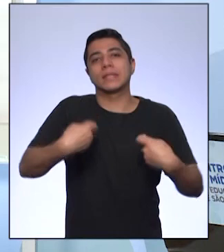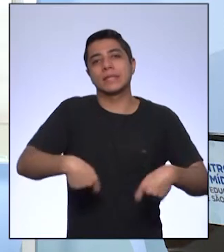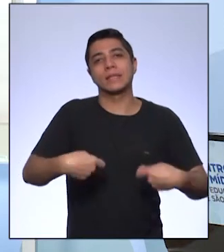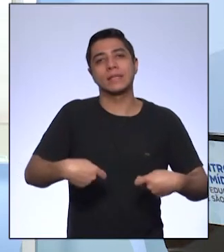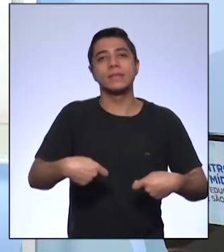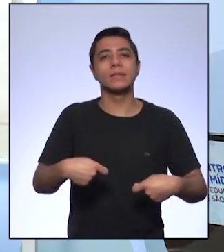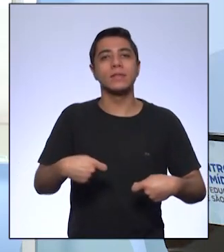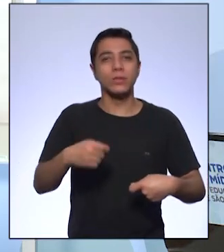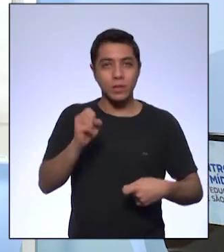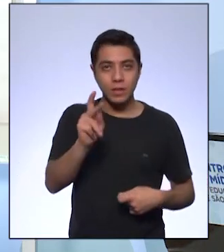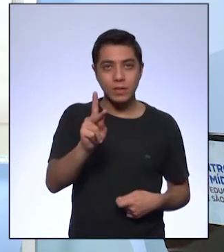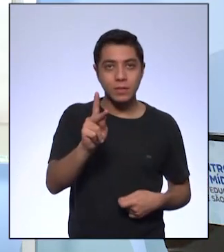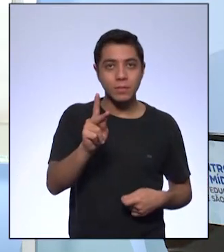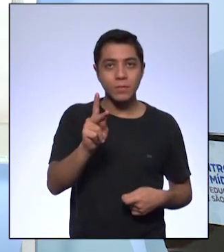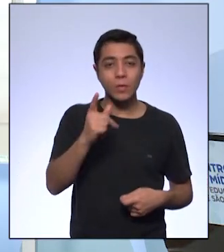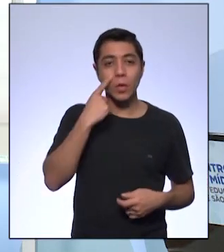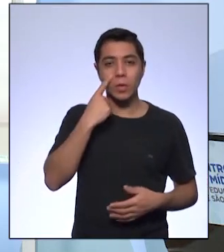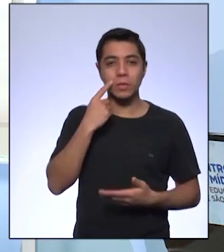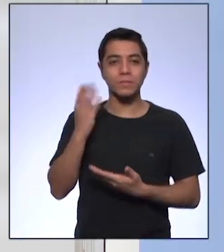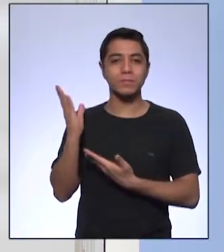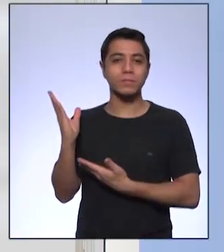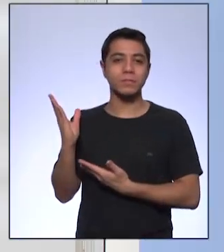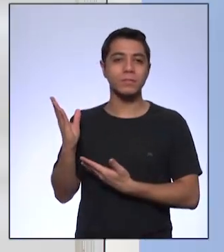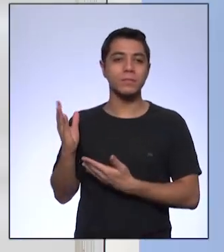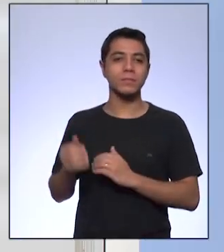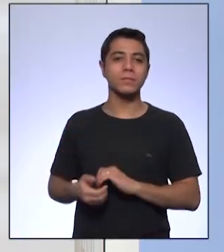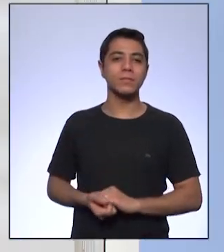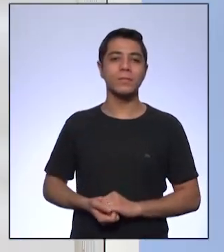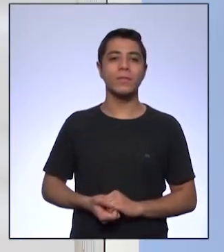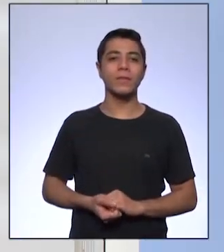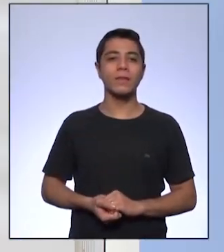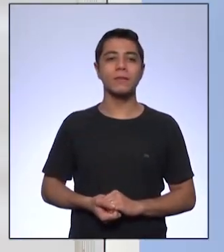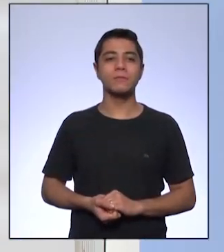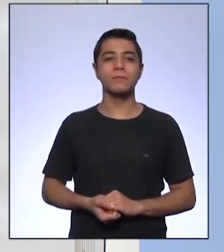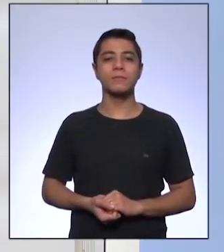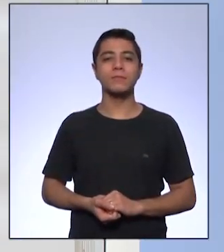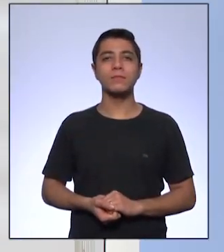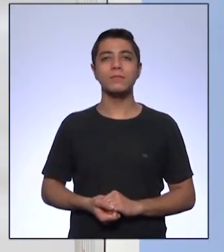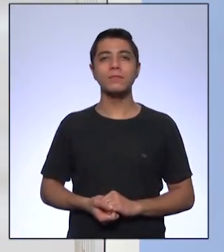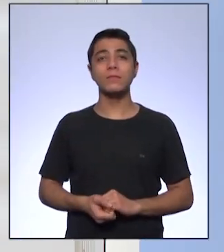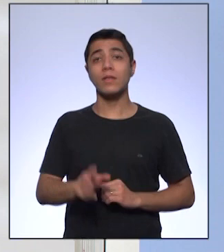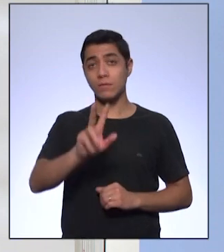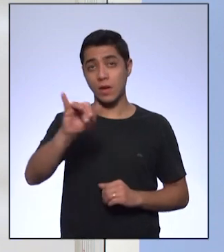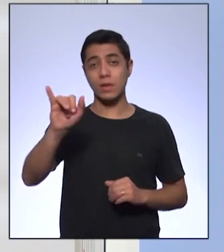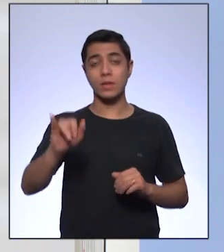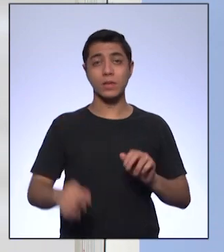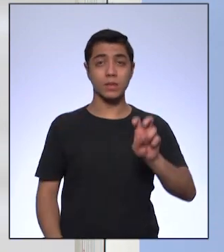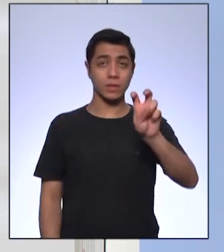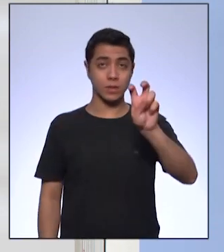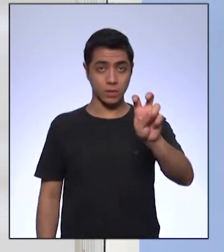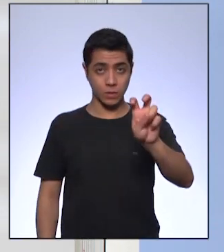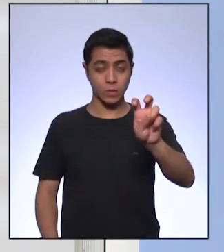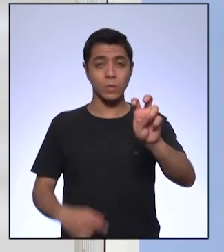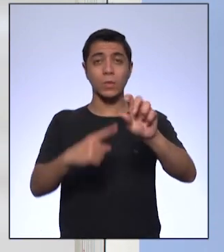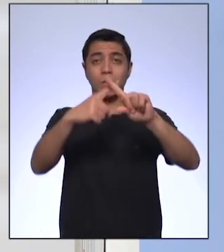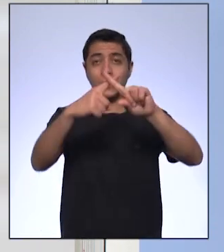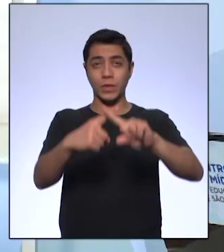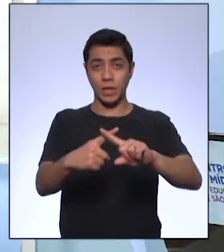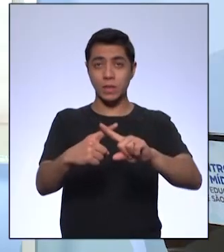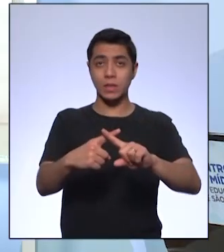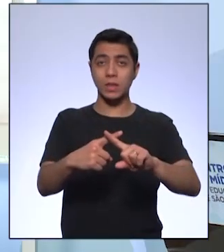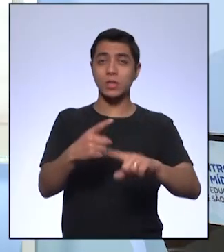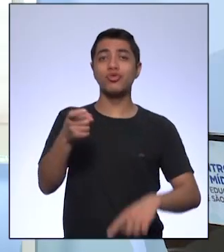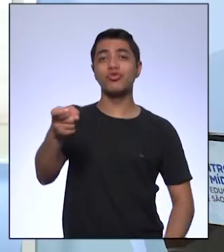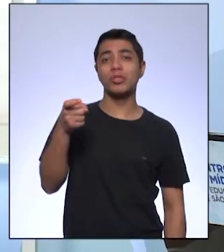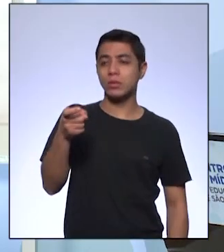imagino que eu vou ter o 5 vezes quem? Vezes o x. Ora, se alguém não adquiriu nenhum dos potes, o que,